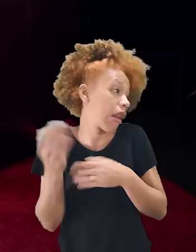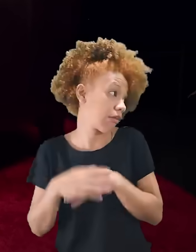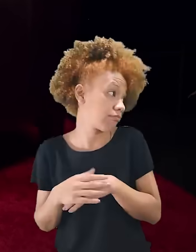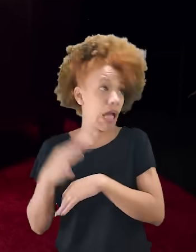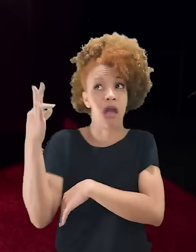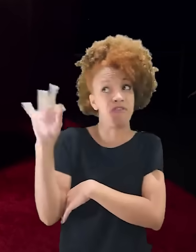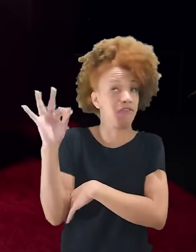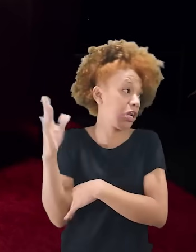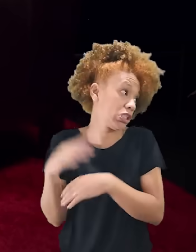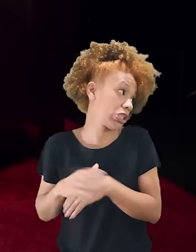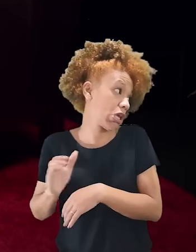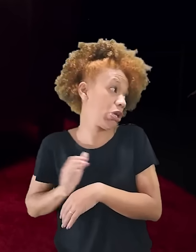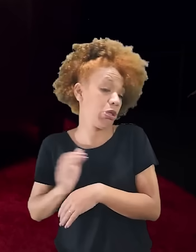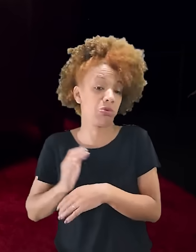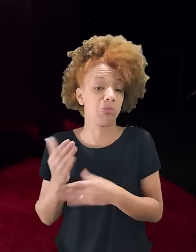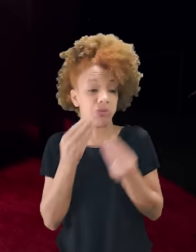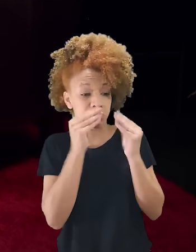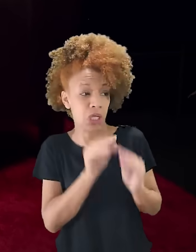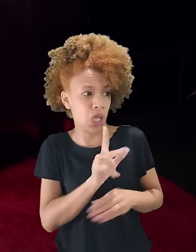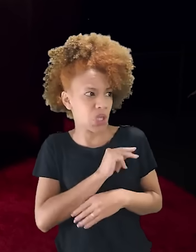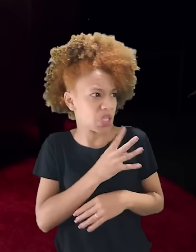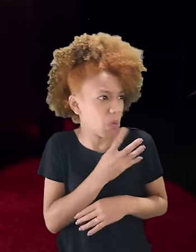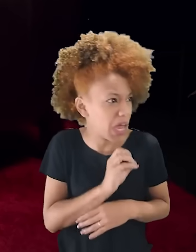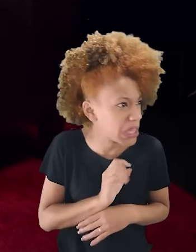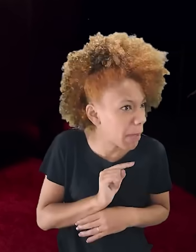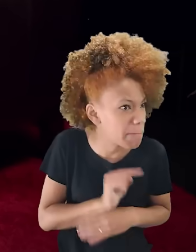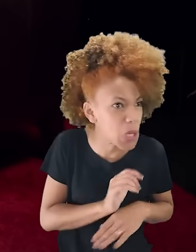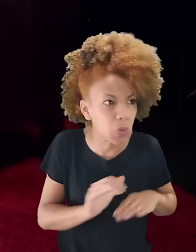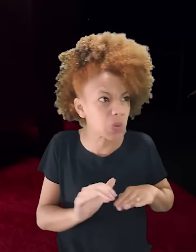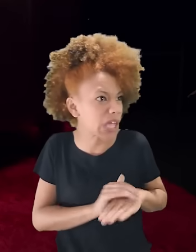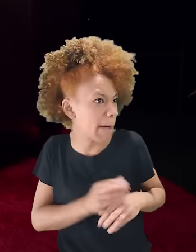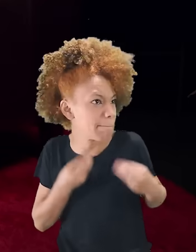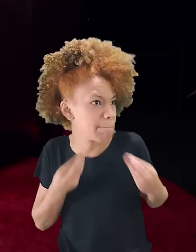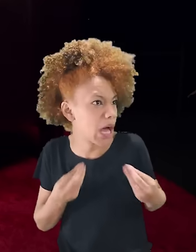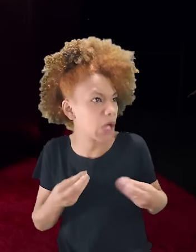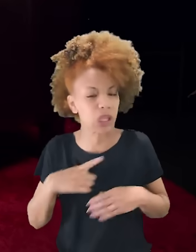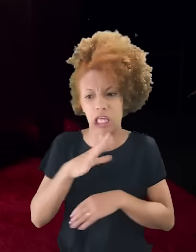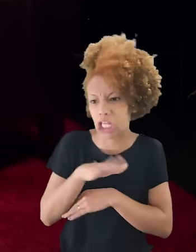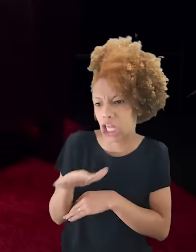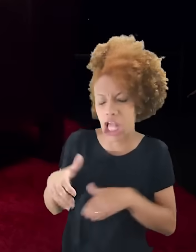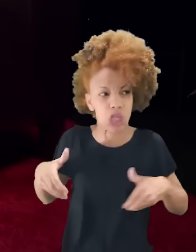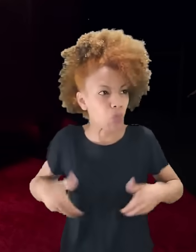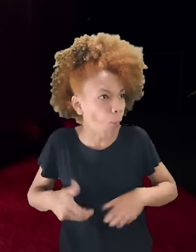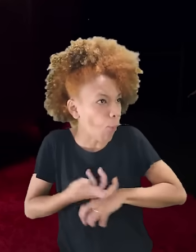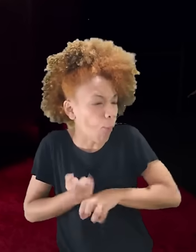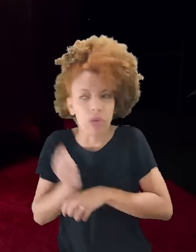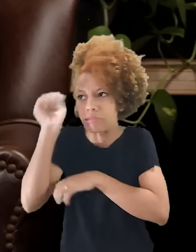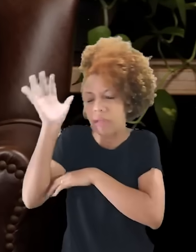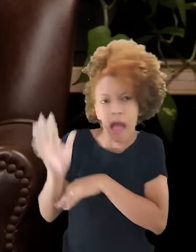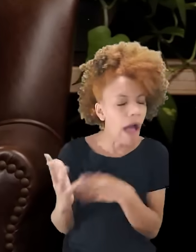França tem uma coisa meio do Mal visto do tipo ela gastou 40.000 num sapato sendo que tem crianças com fome na